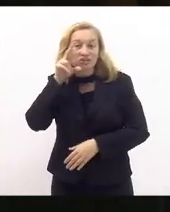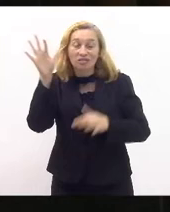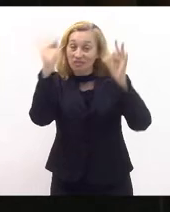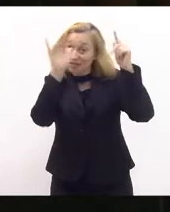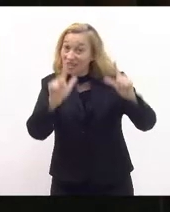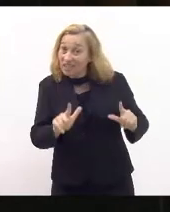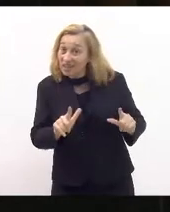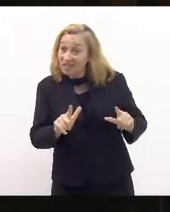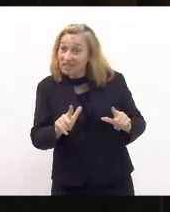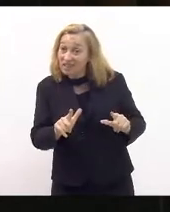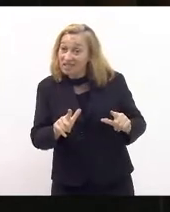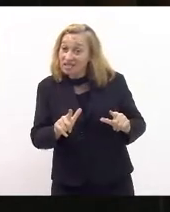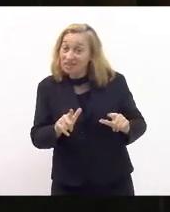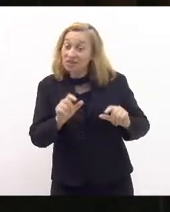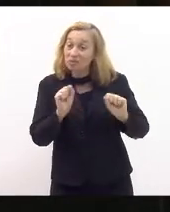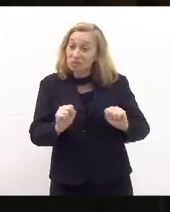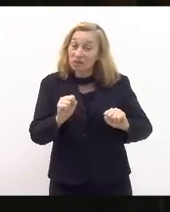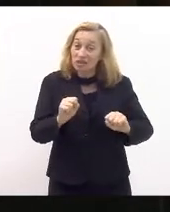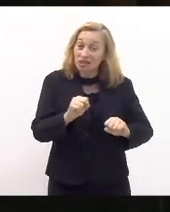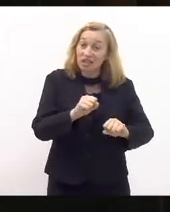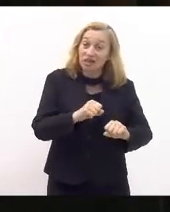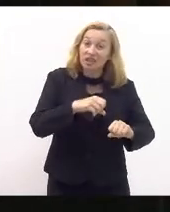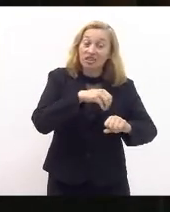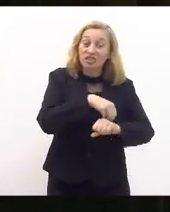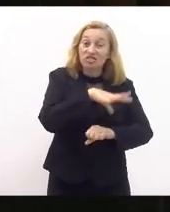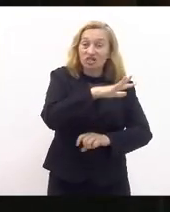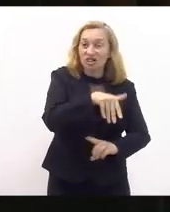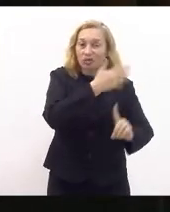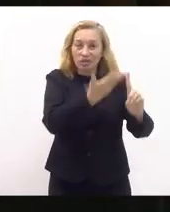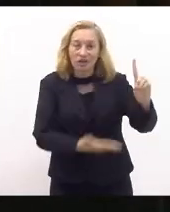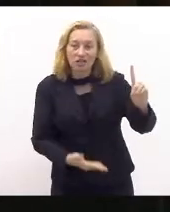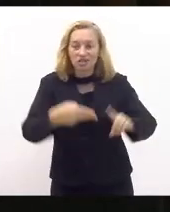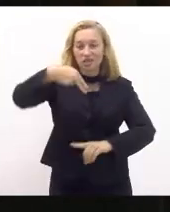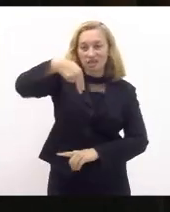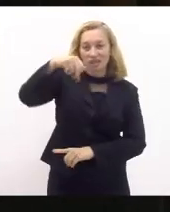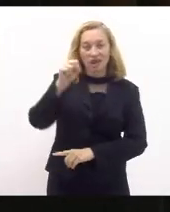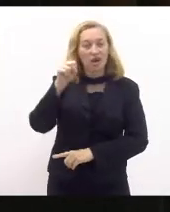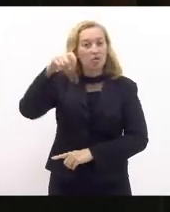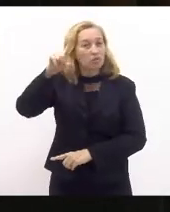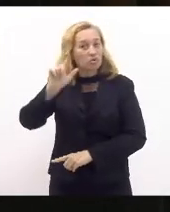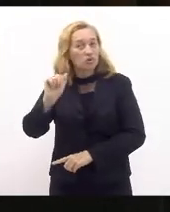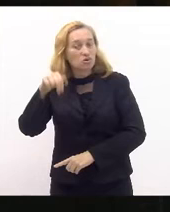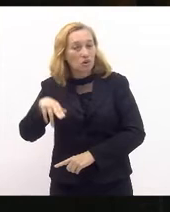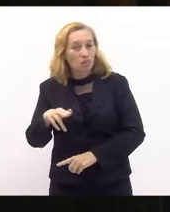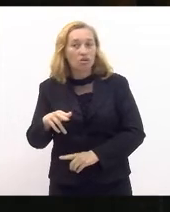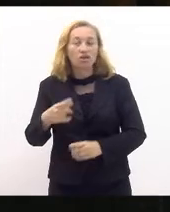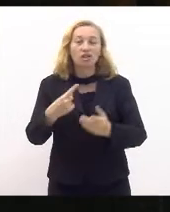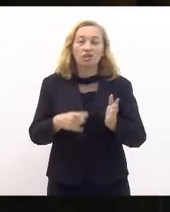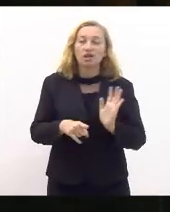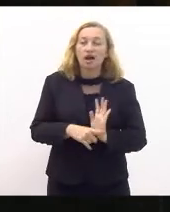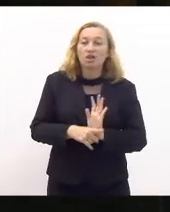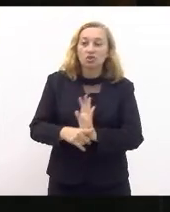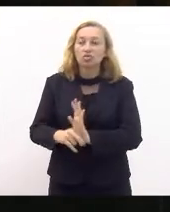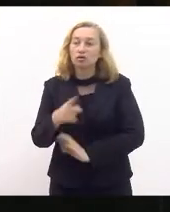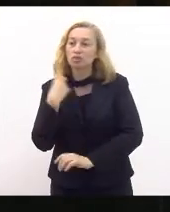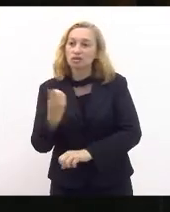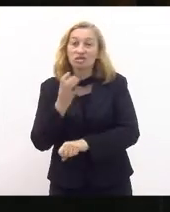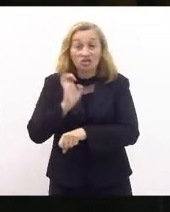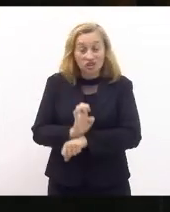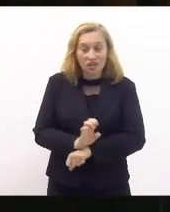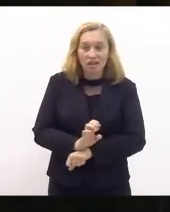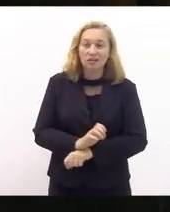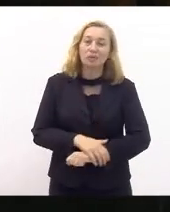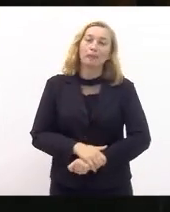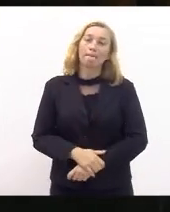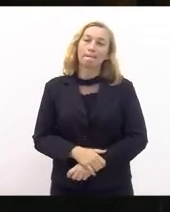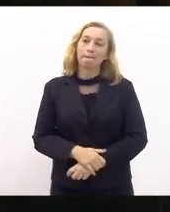feliz em poder estar homenageando o doutor Nelson. Doutor Nelson que contribuiu muito e contribui muito para o nosso estado. E